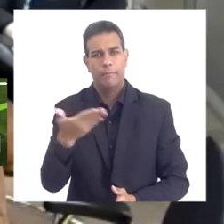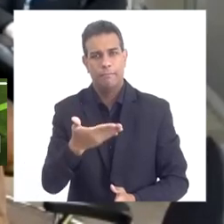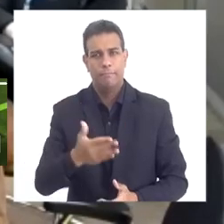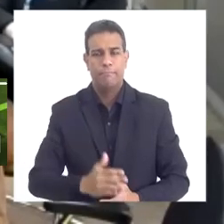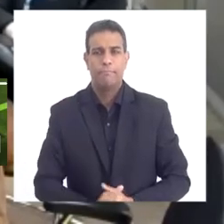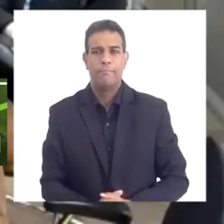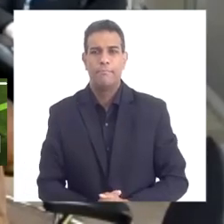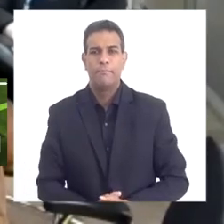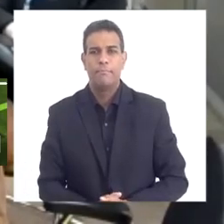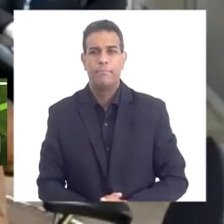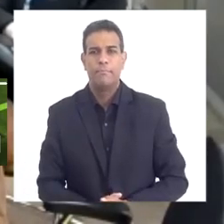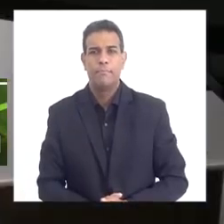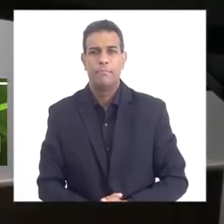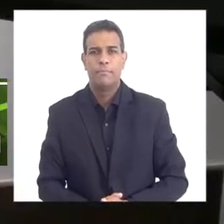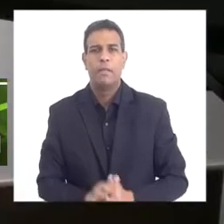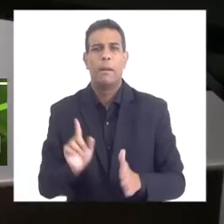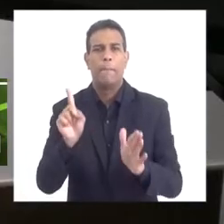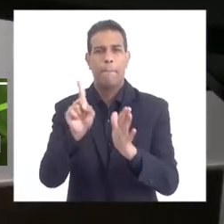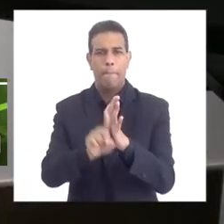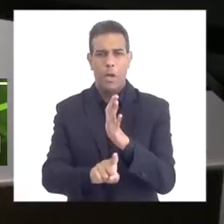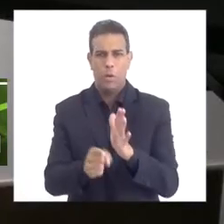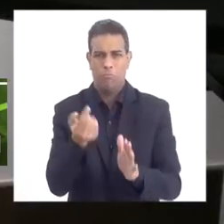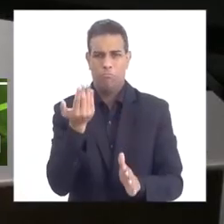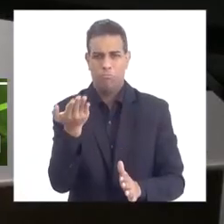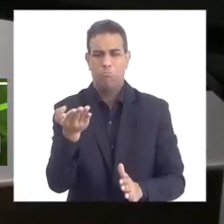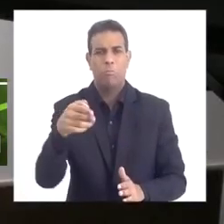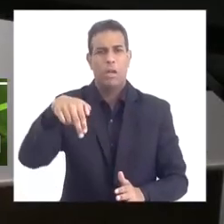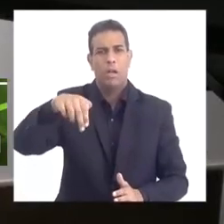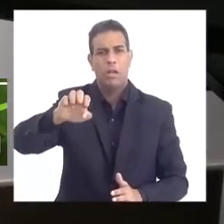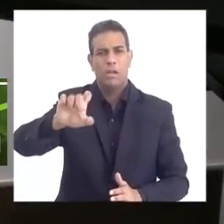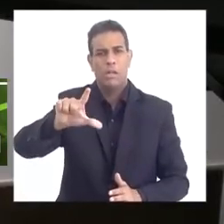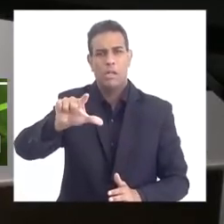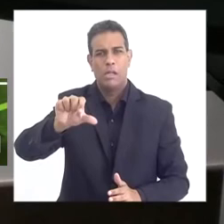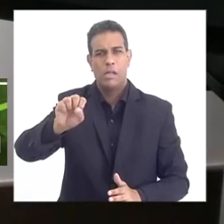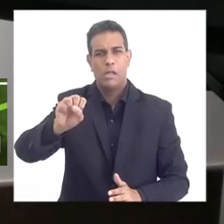Bom, Nelson, secretário, eu achei a